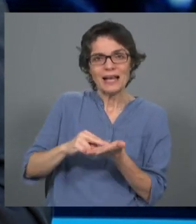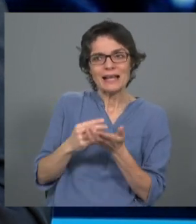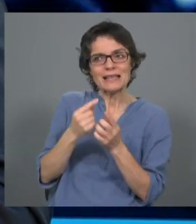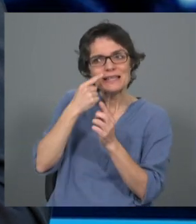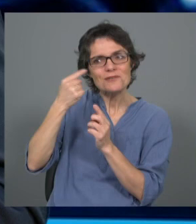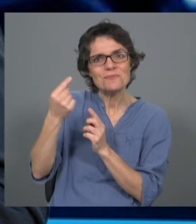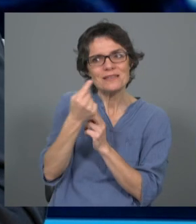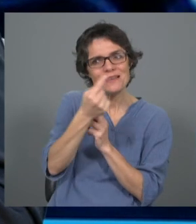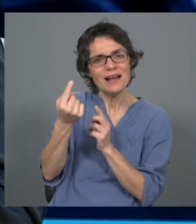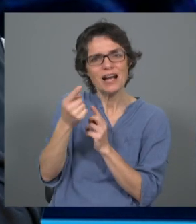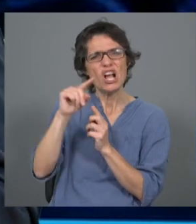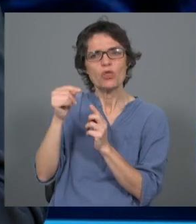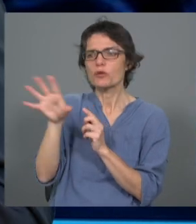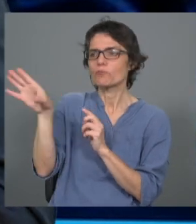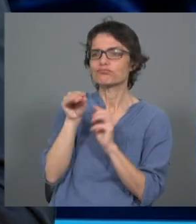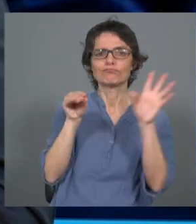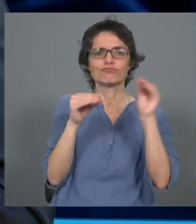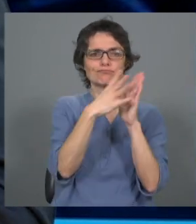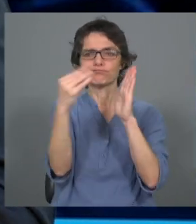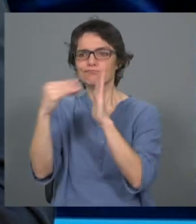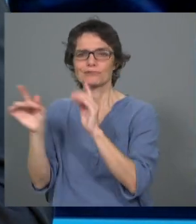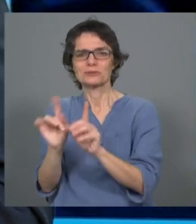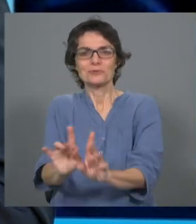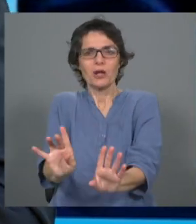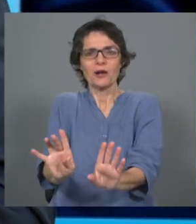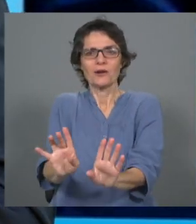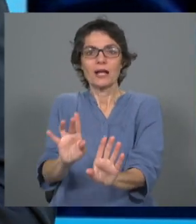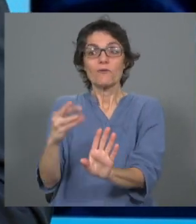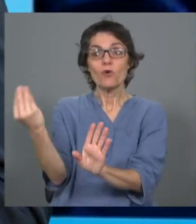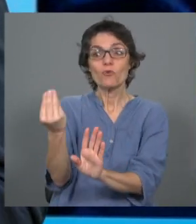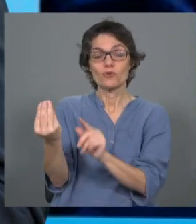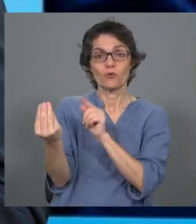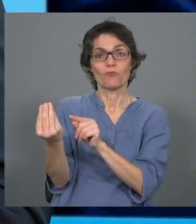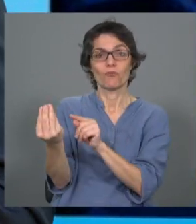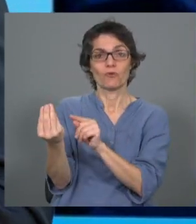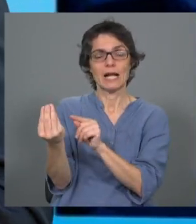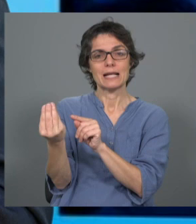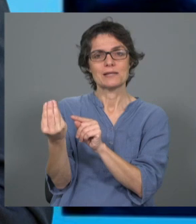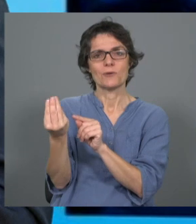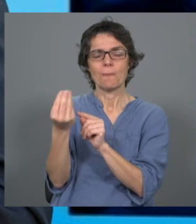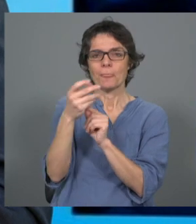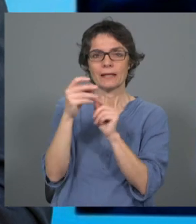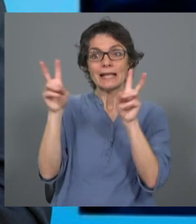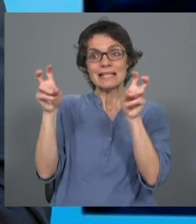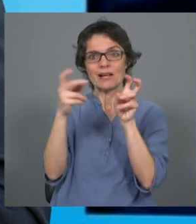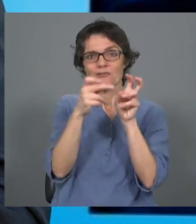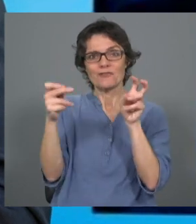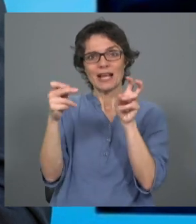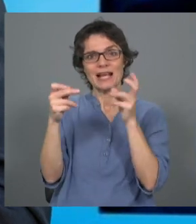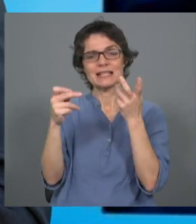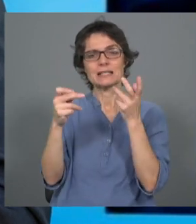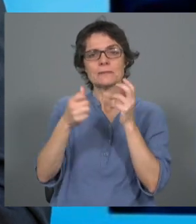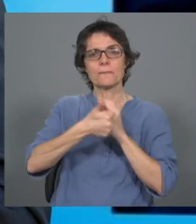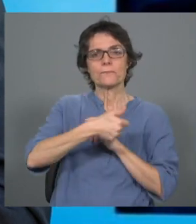e não sermos fotocópias uns dos outros. Quem foi um jovem que também fez desenvolver esta expressão, que foi o Beato